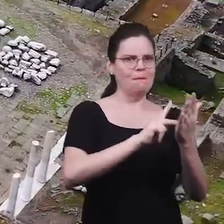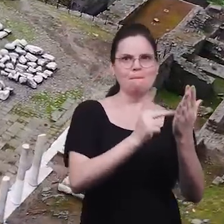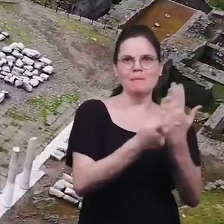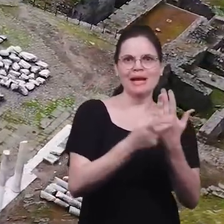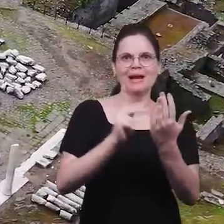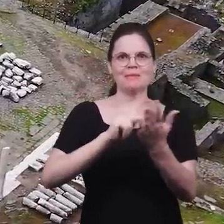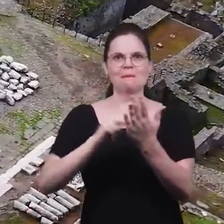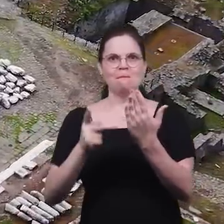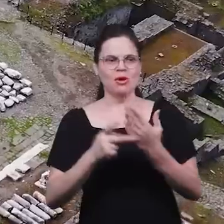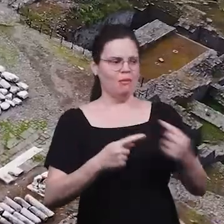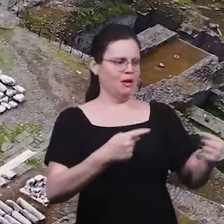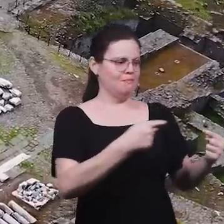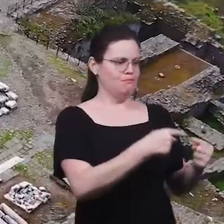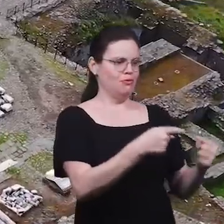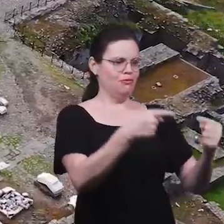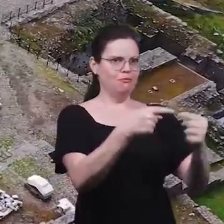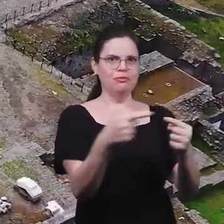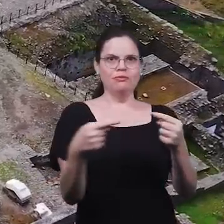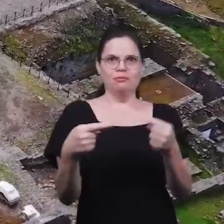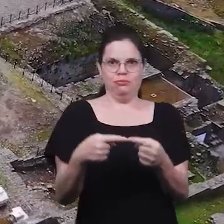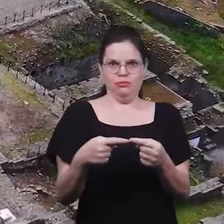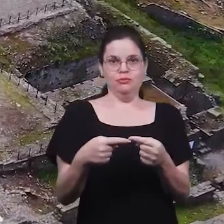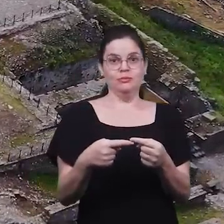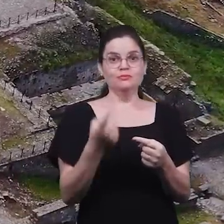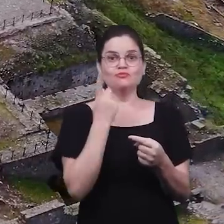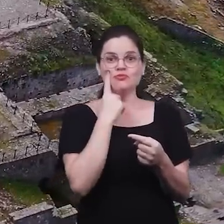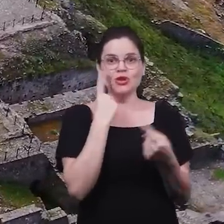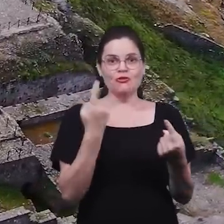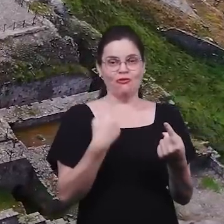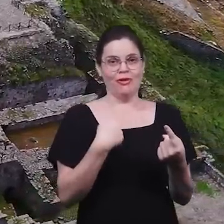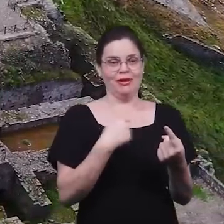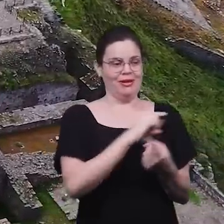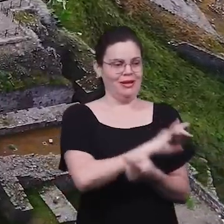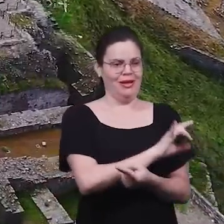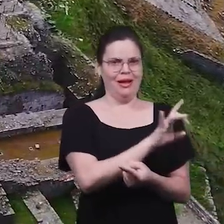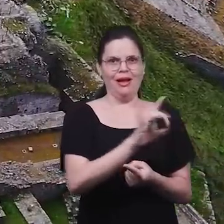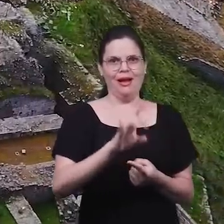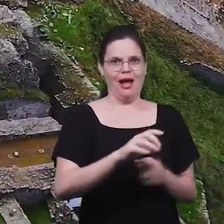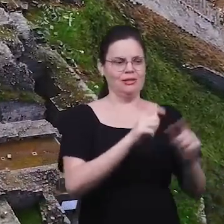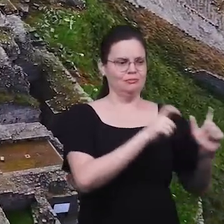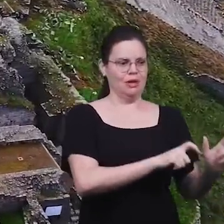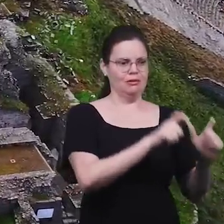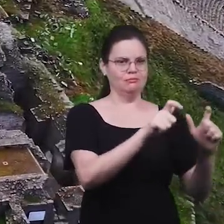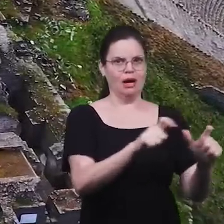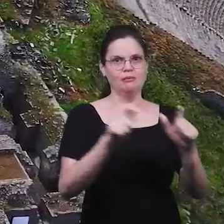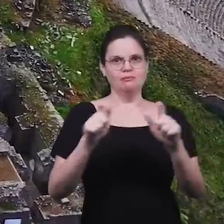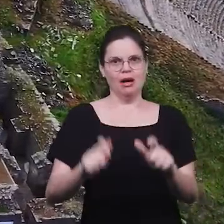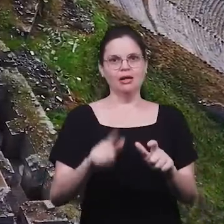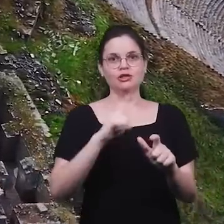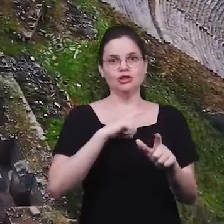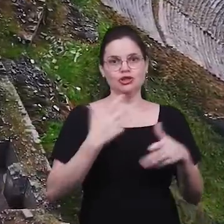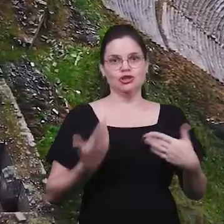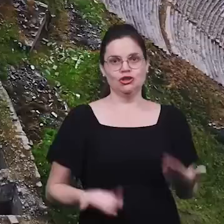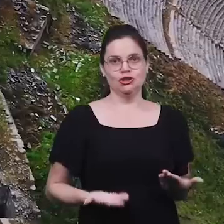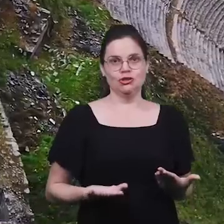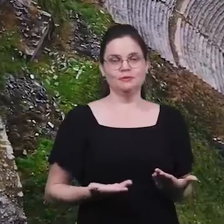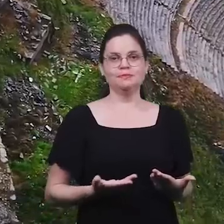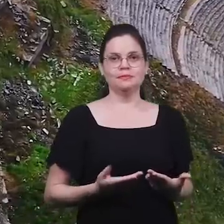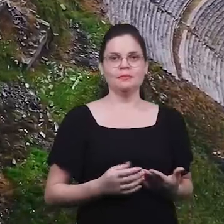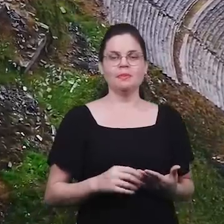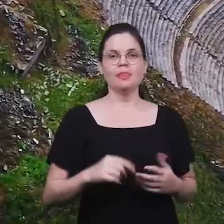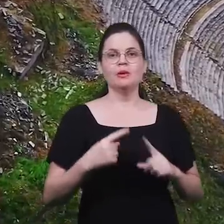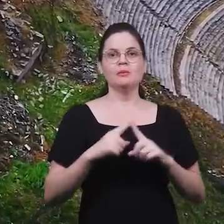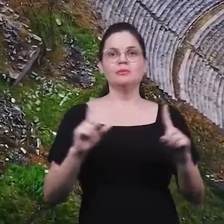e as operações do Espírito Santo em cada um desses períodos. Quer dizer, não é que o Espírito